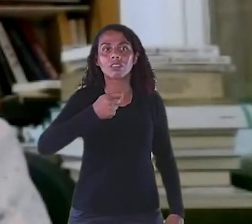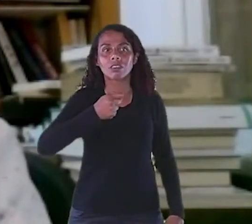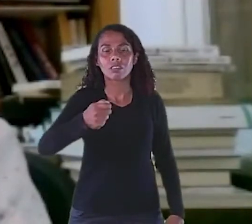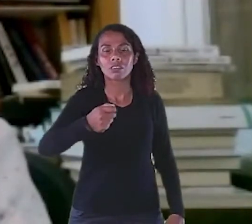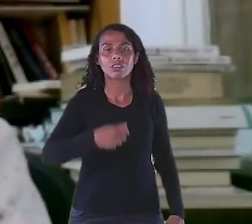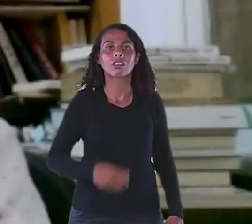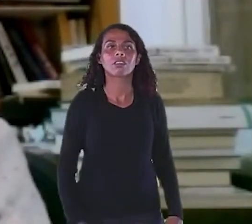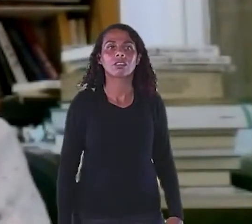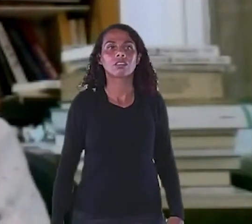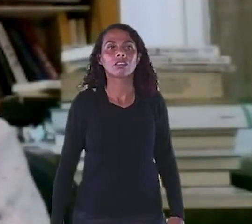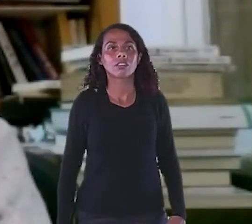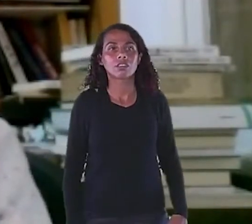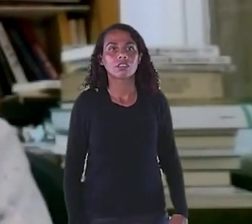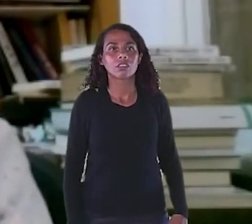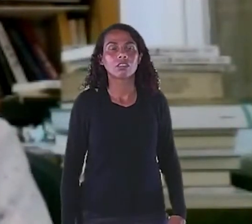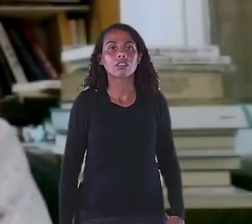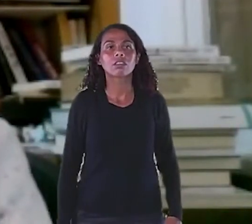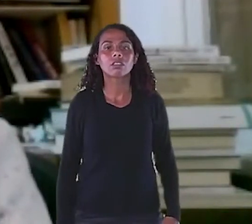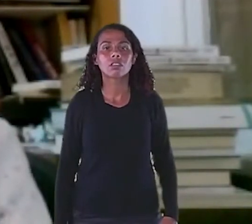fazer